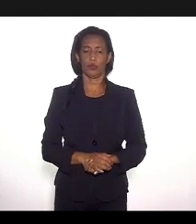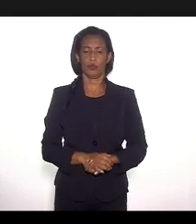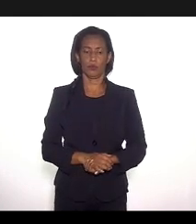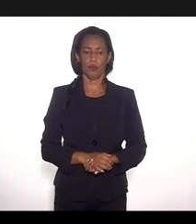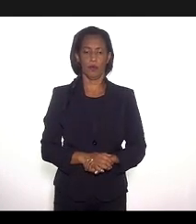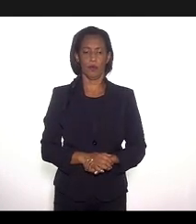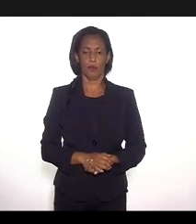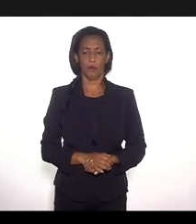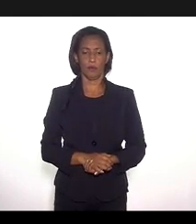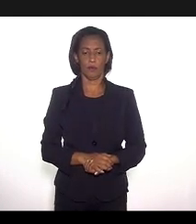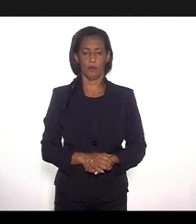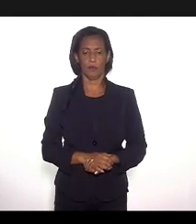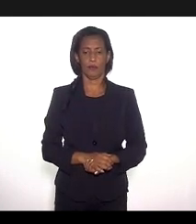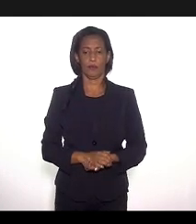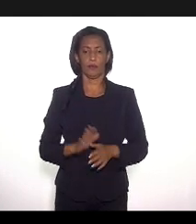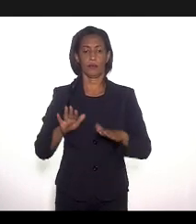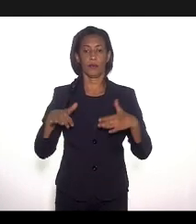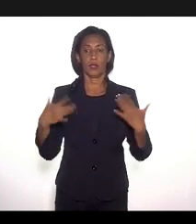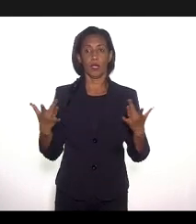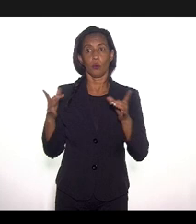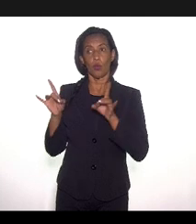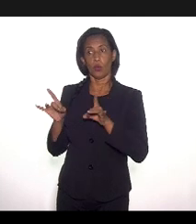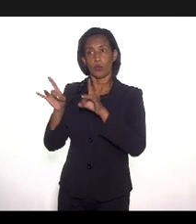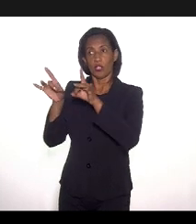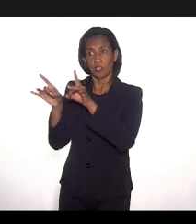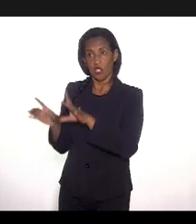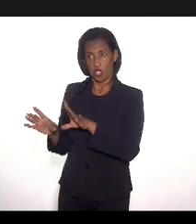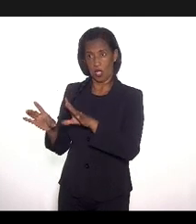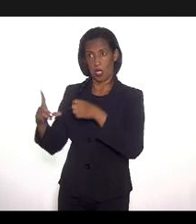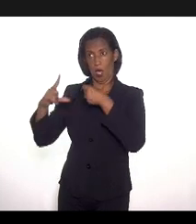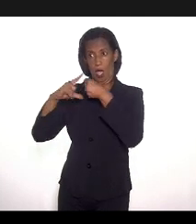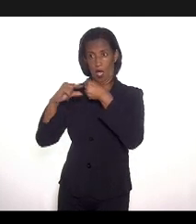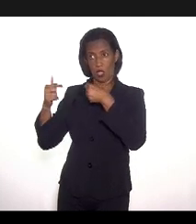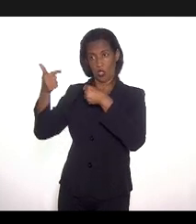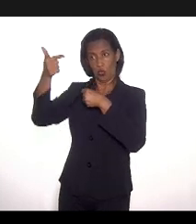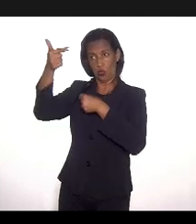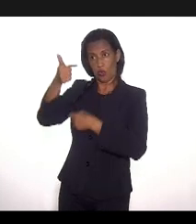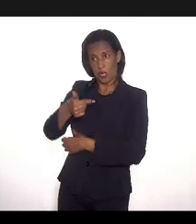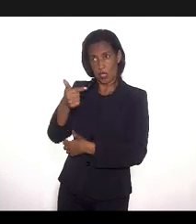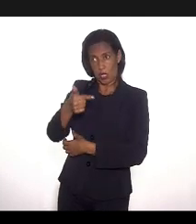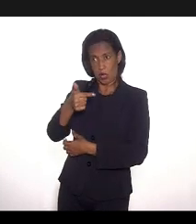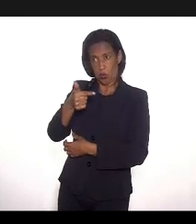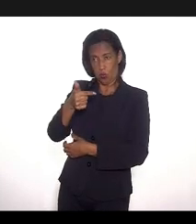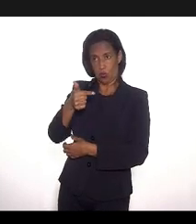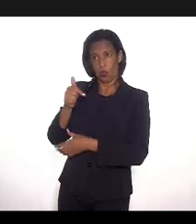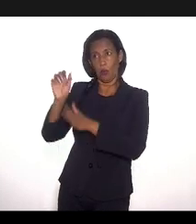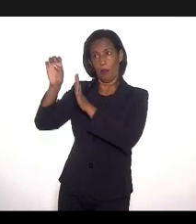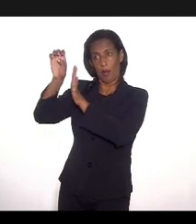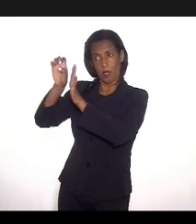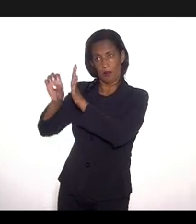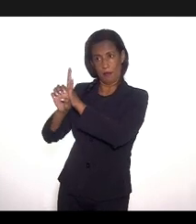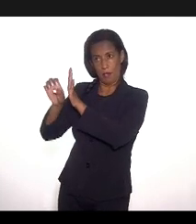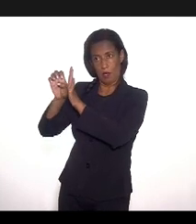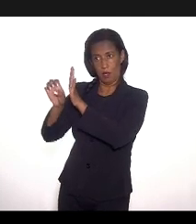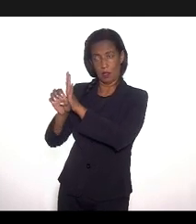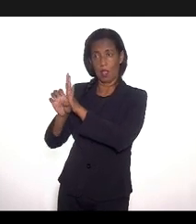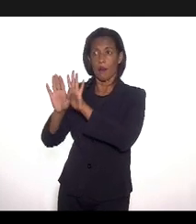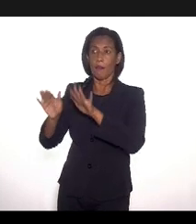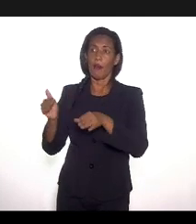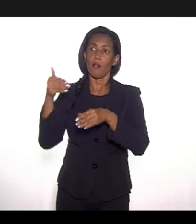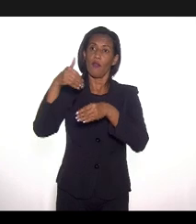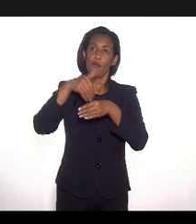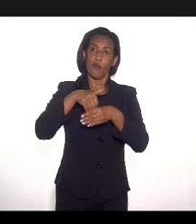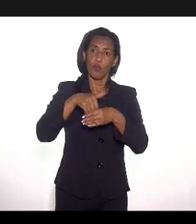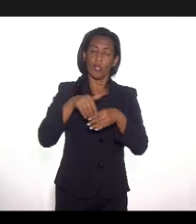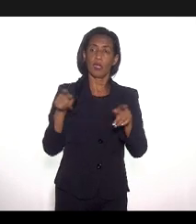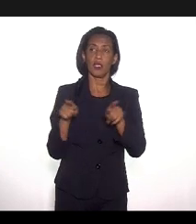Então, eu deixaria o artigo 2º para depois de 10 emendas, mas também votaria para